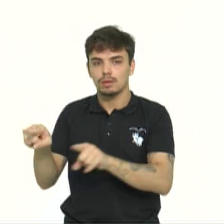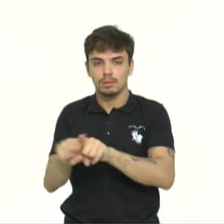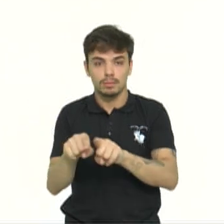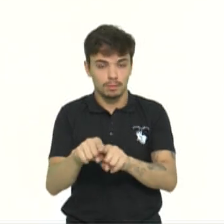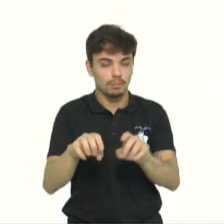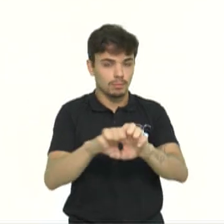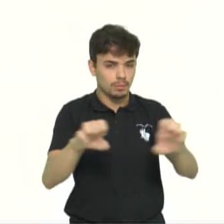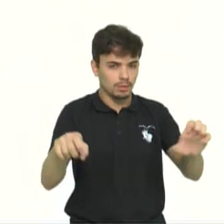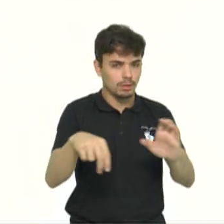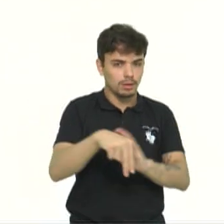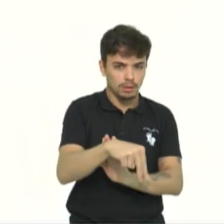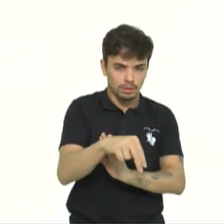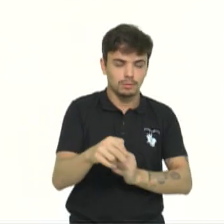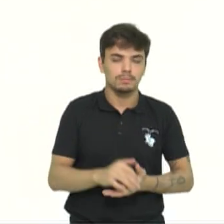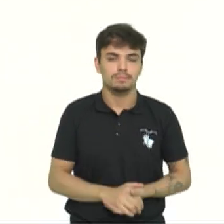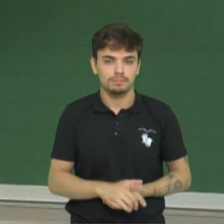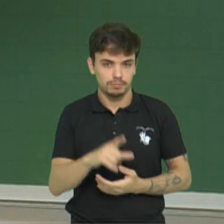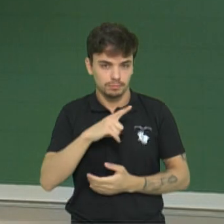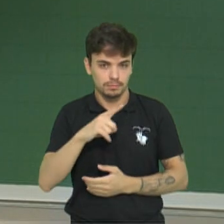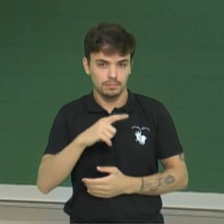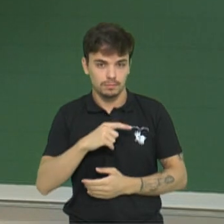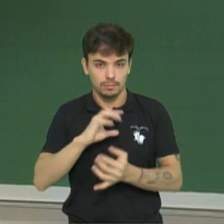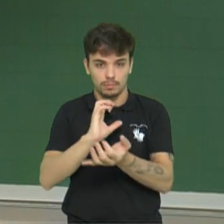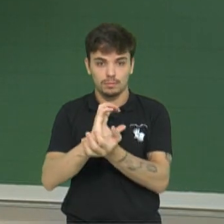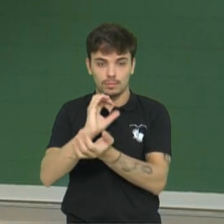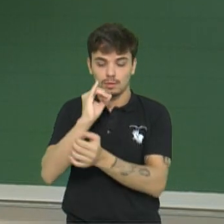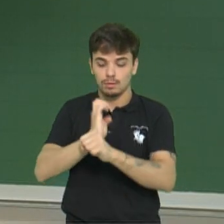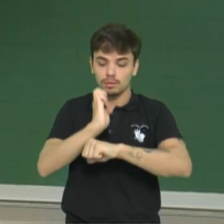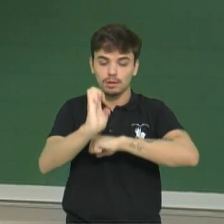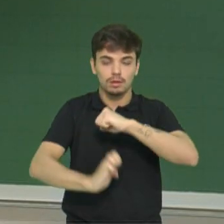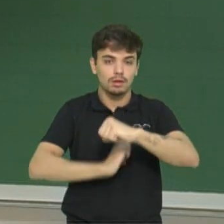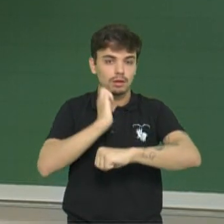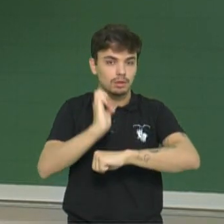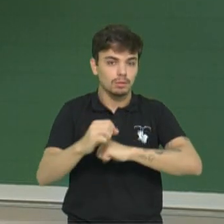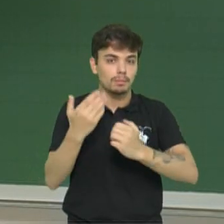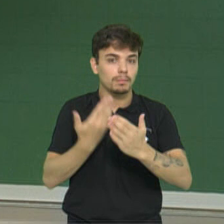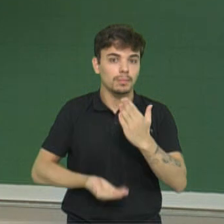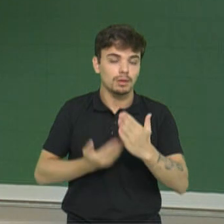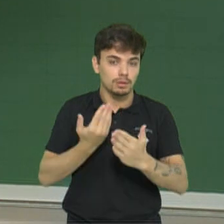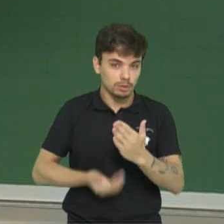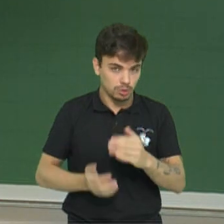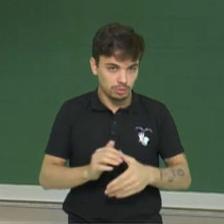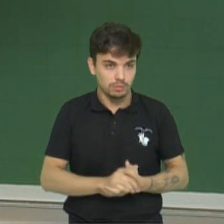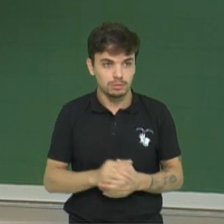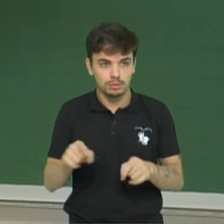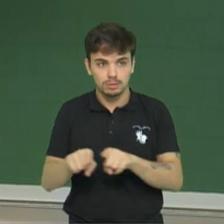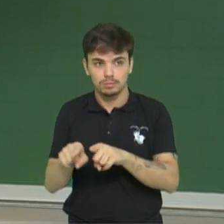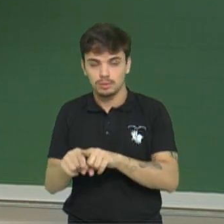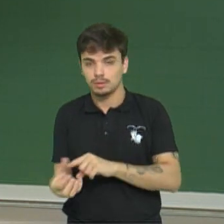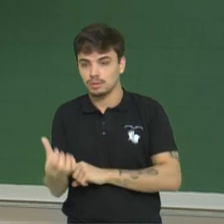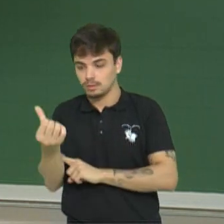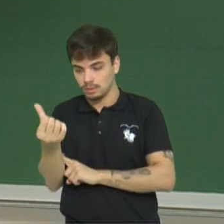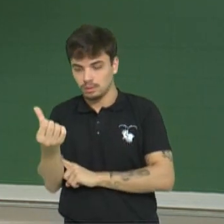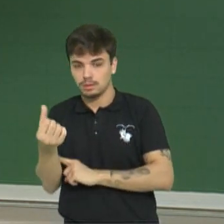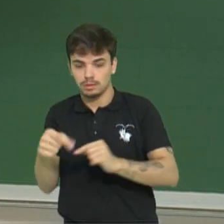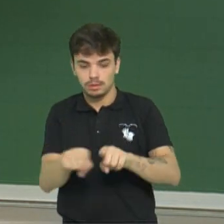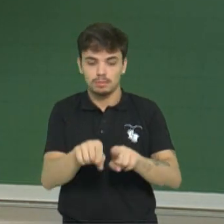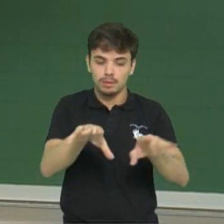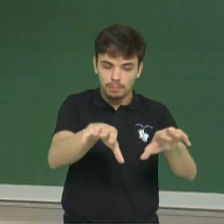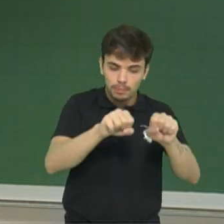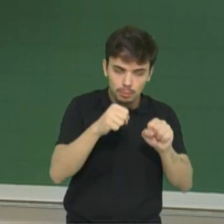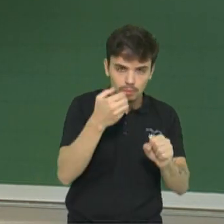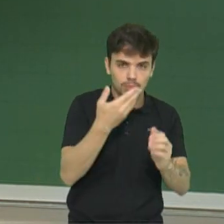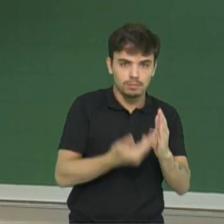ok? Então eu tenho elétrons perdidos aqui, 6, e elétrons recebidos, 6